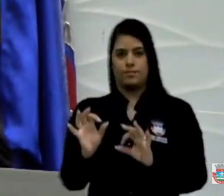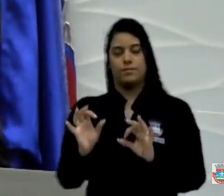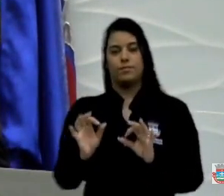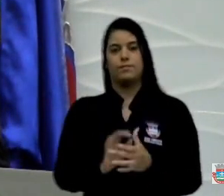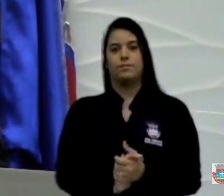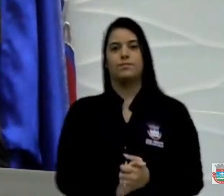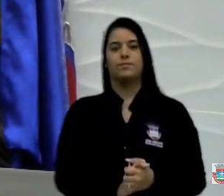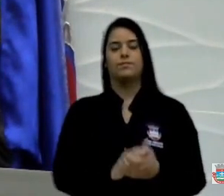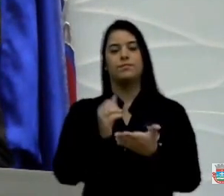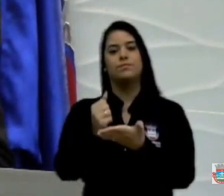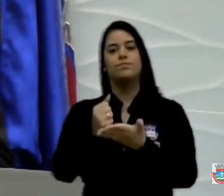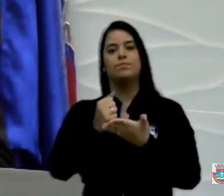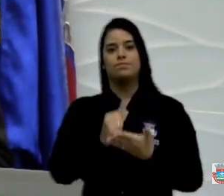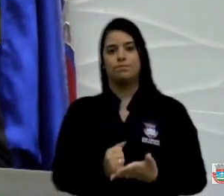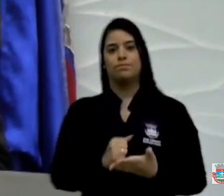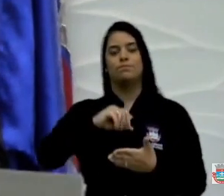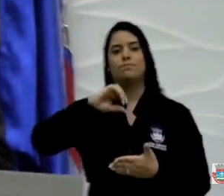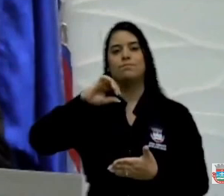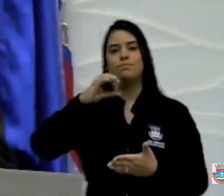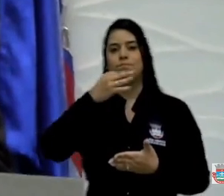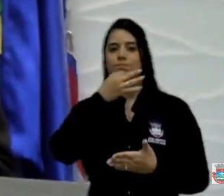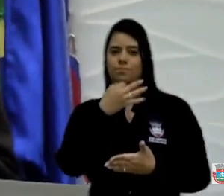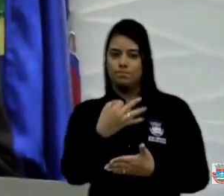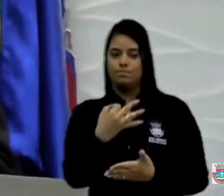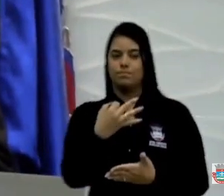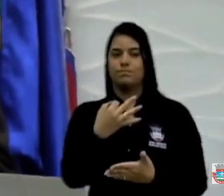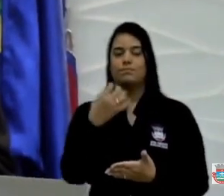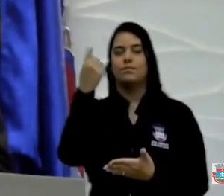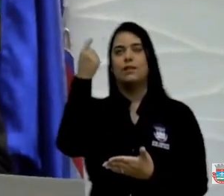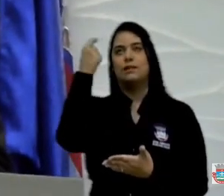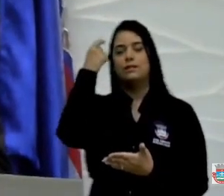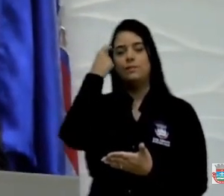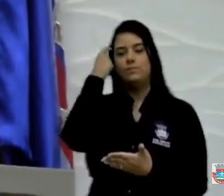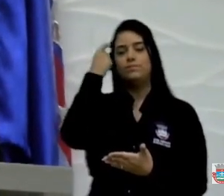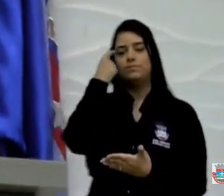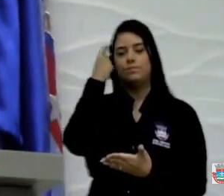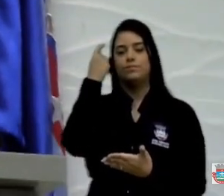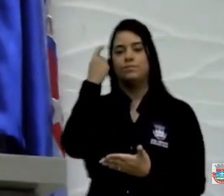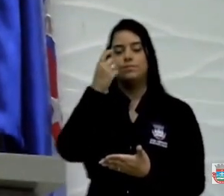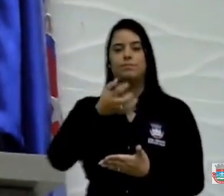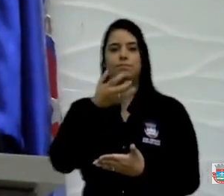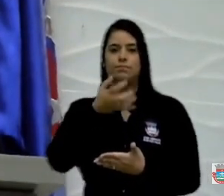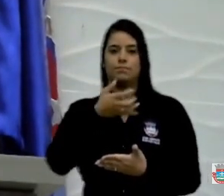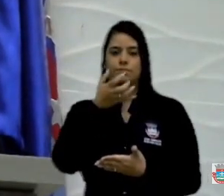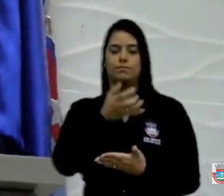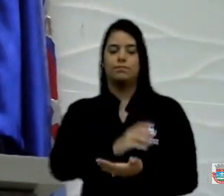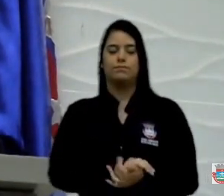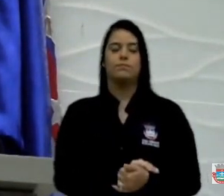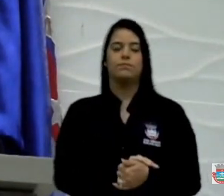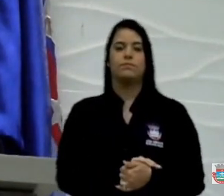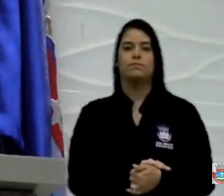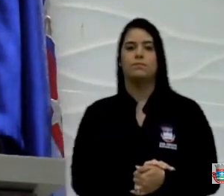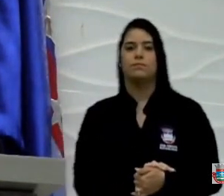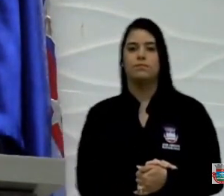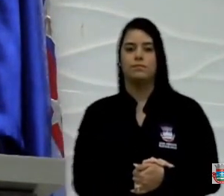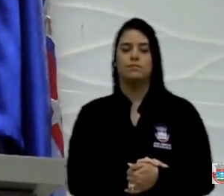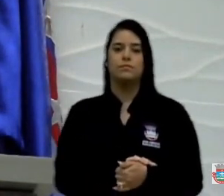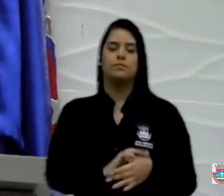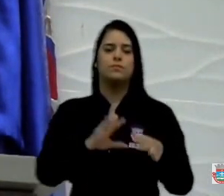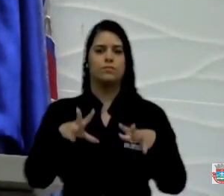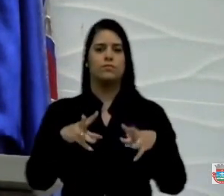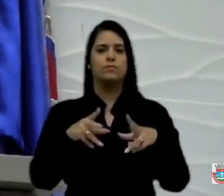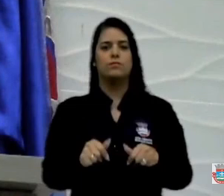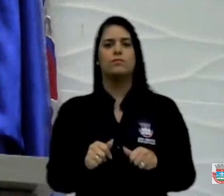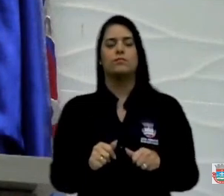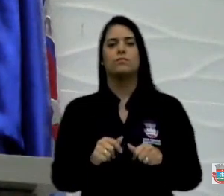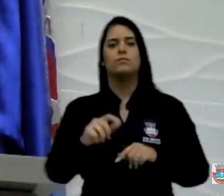acompanhado e contribuído com suas opiniões, com seus pensamentos, com suas colocações. E são todos que fazem